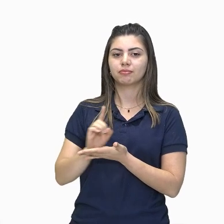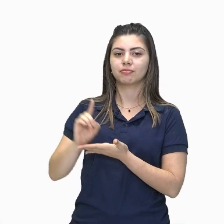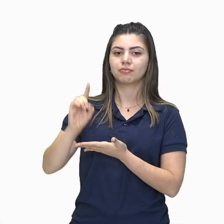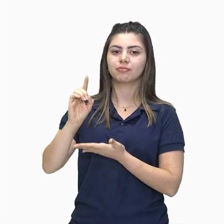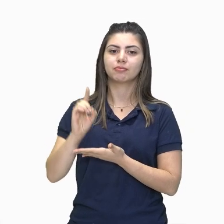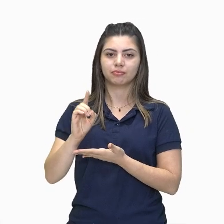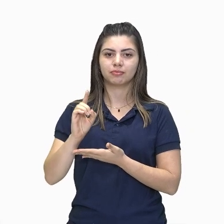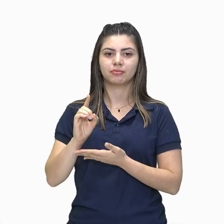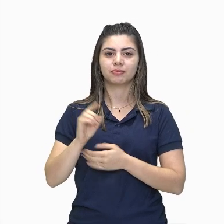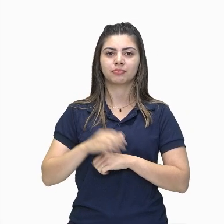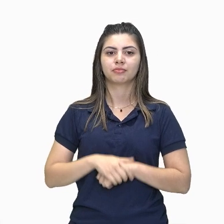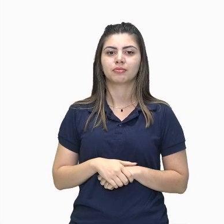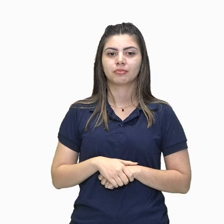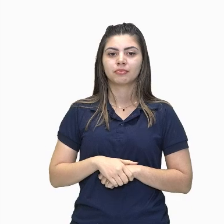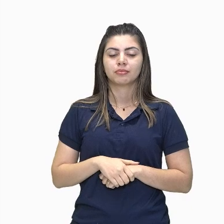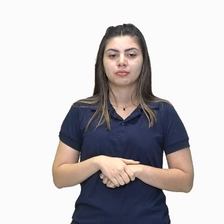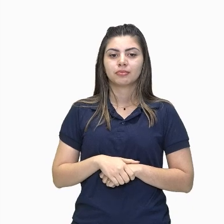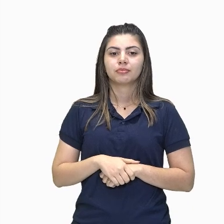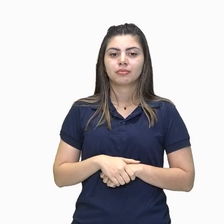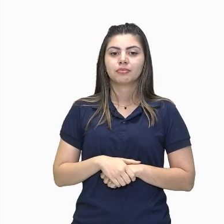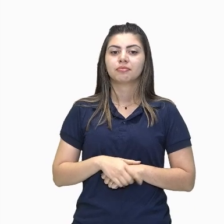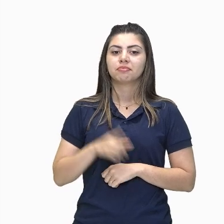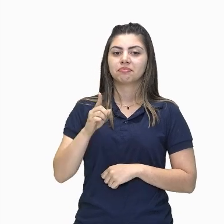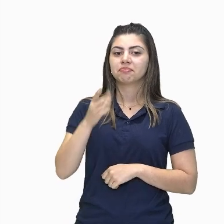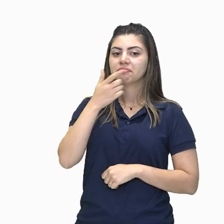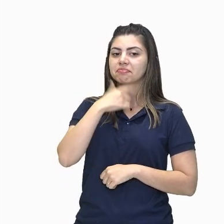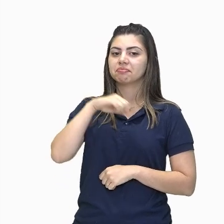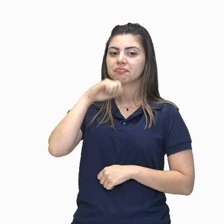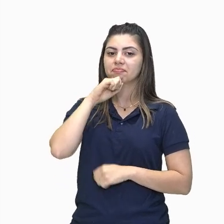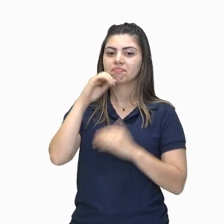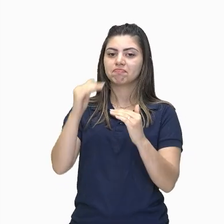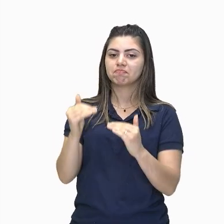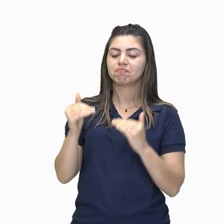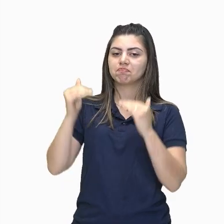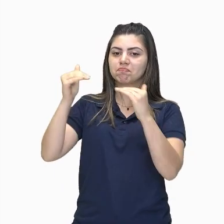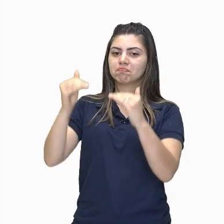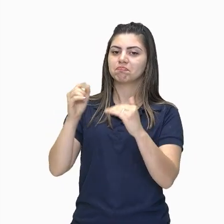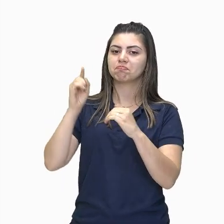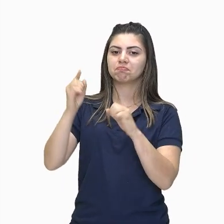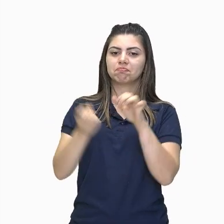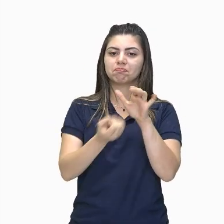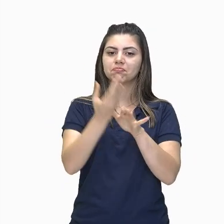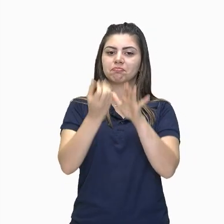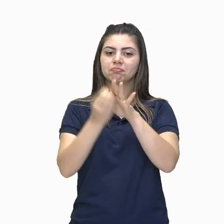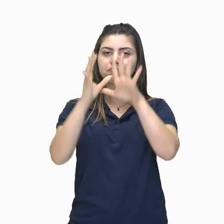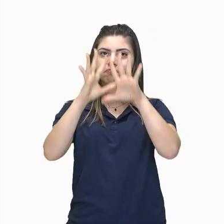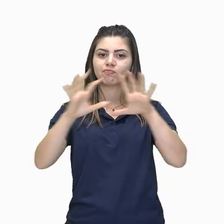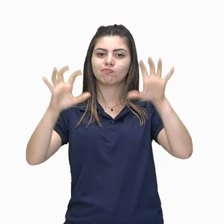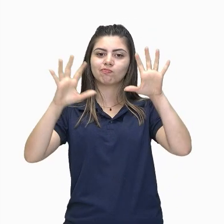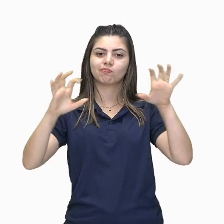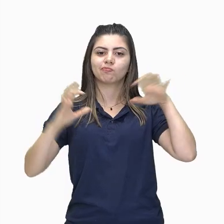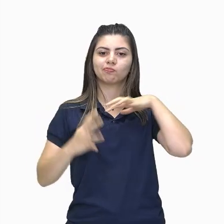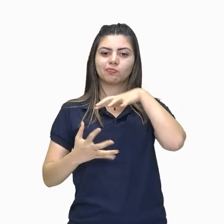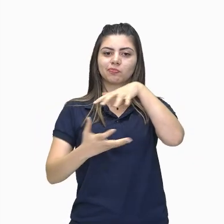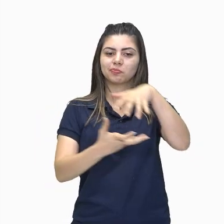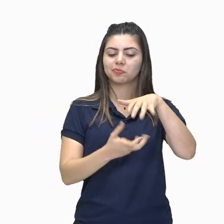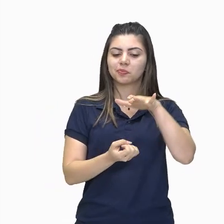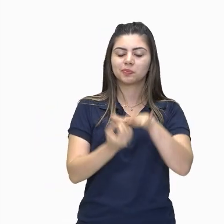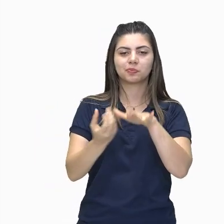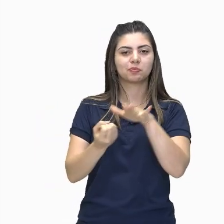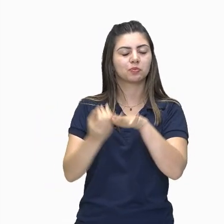niceno-constantinopolitano. Creio em um só Deus, Pai Todo-Poderoso, Criador do céu e da terra, de todas as